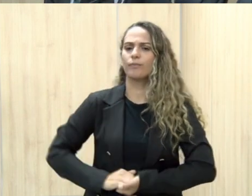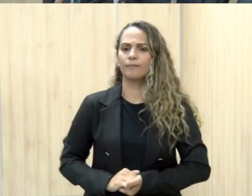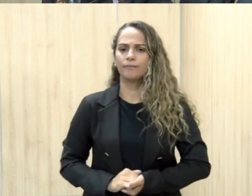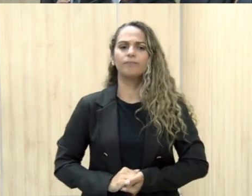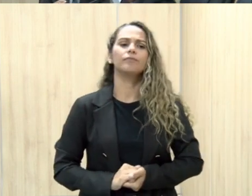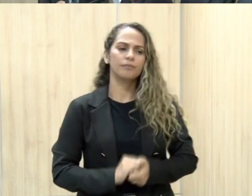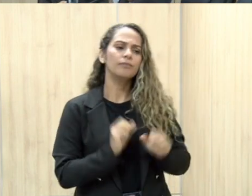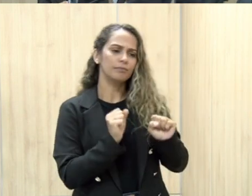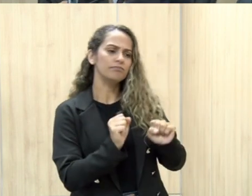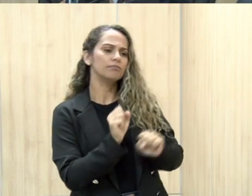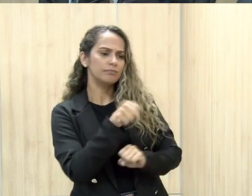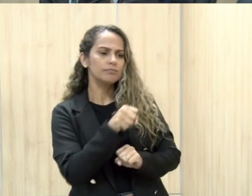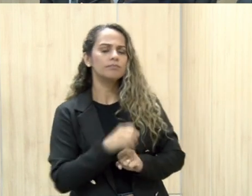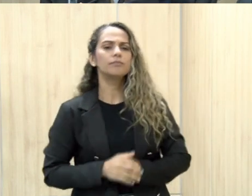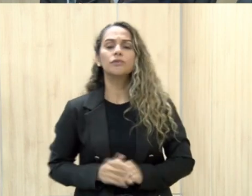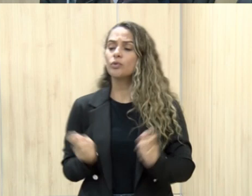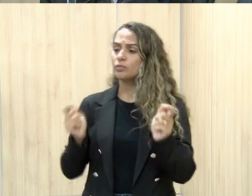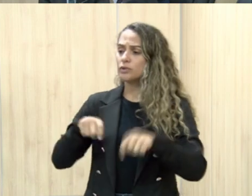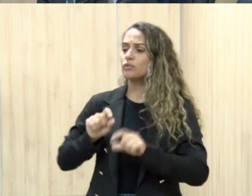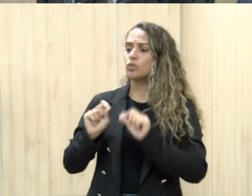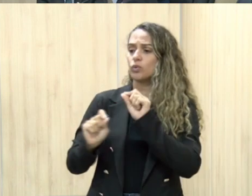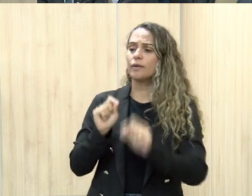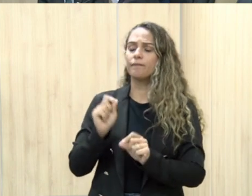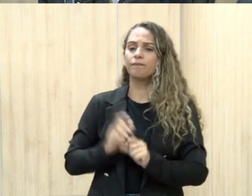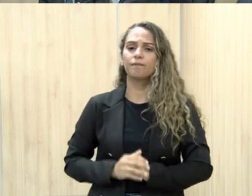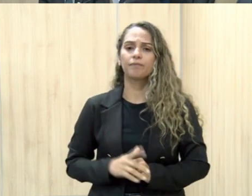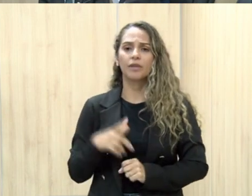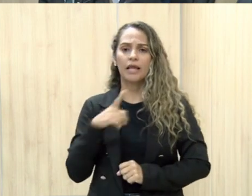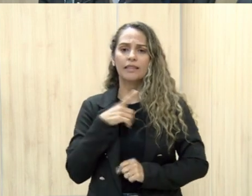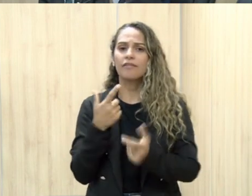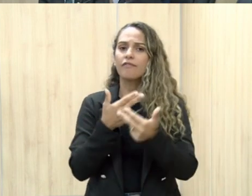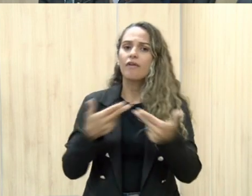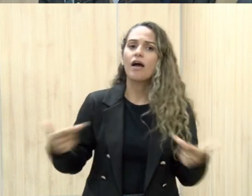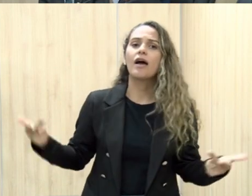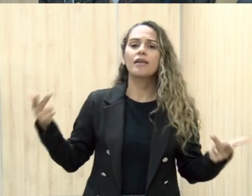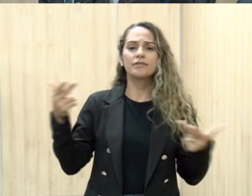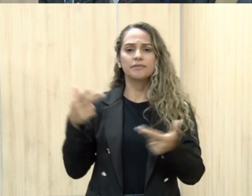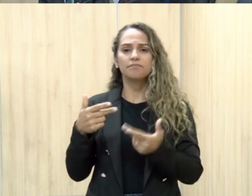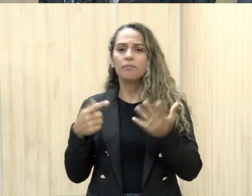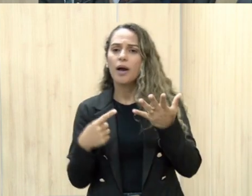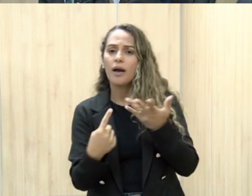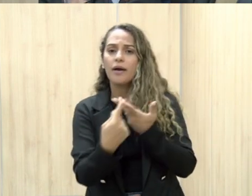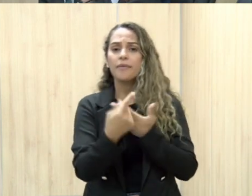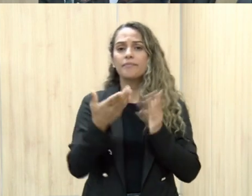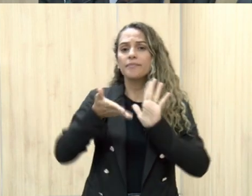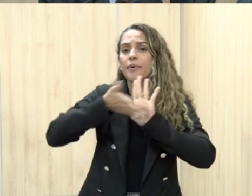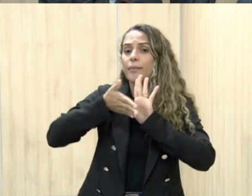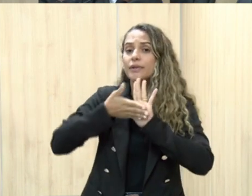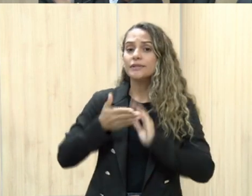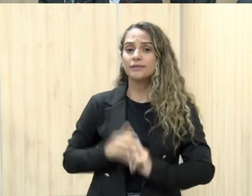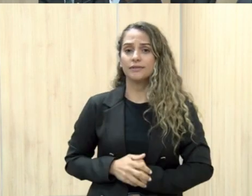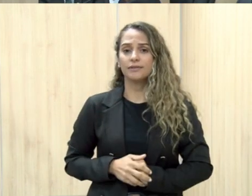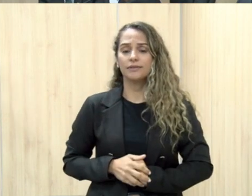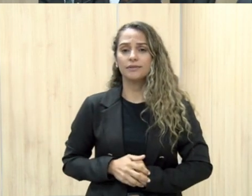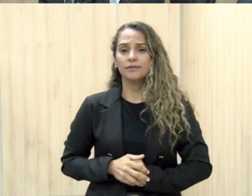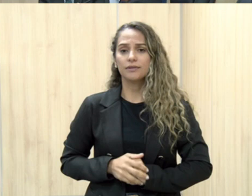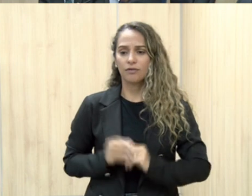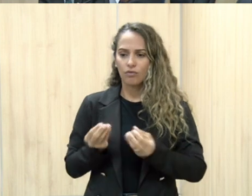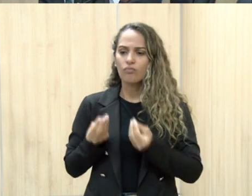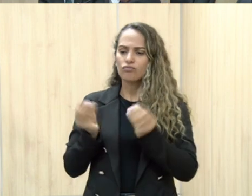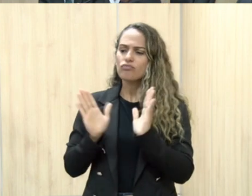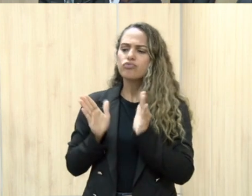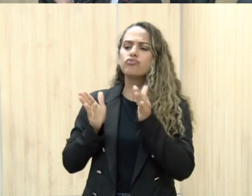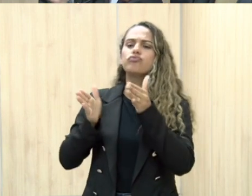Claro se for possível a gente a gente tem várias matérias que vão para uma mesma